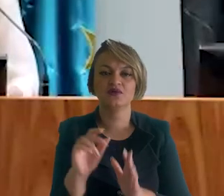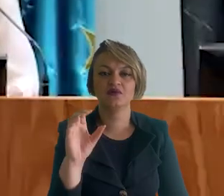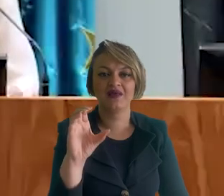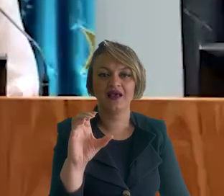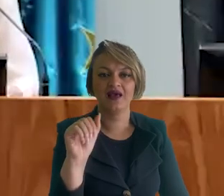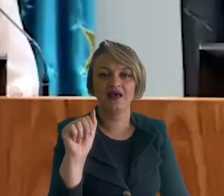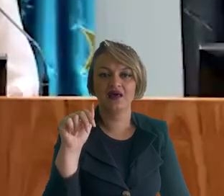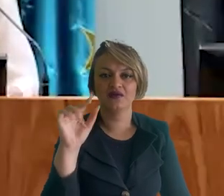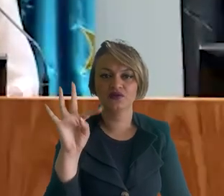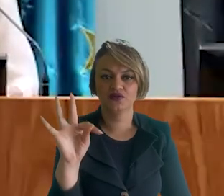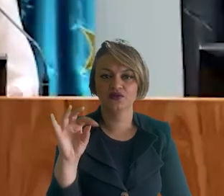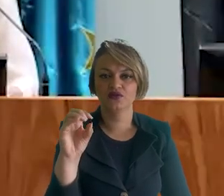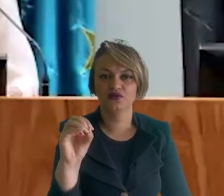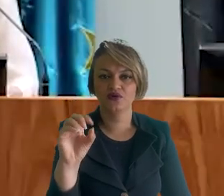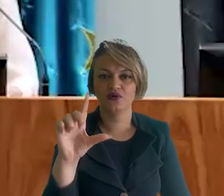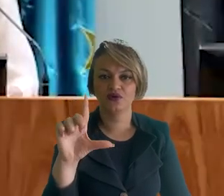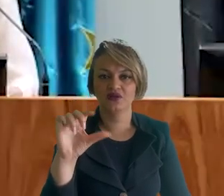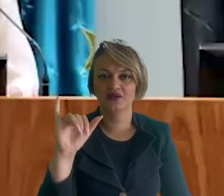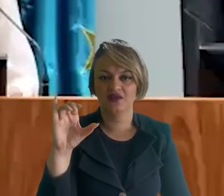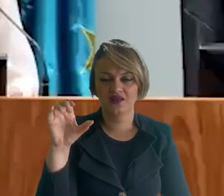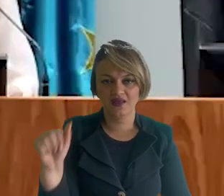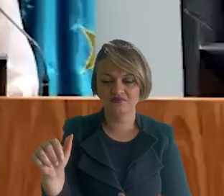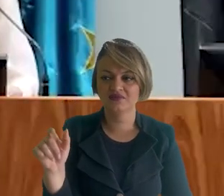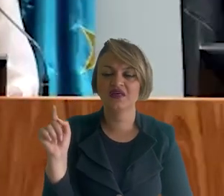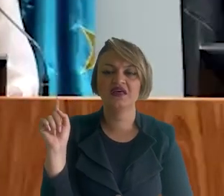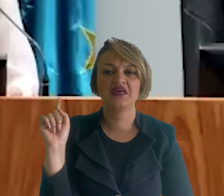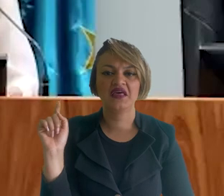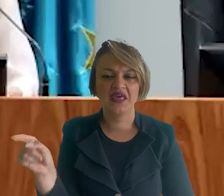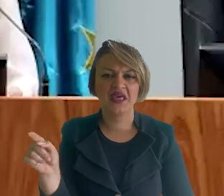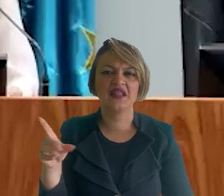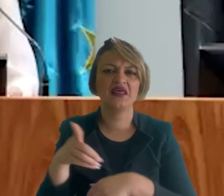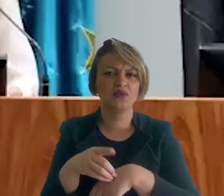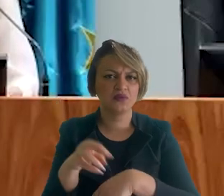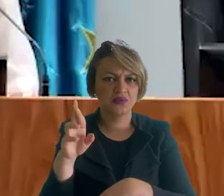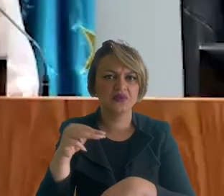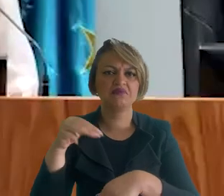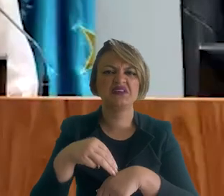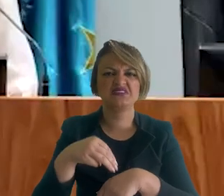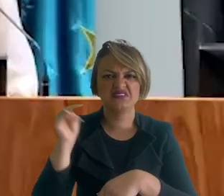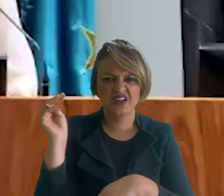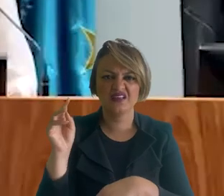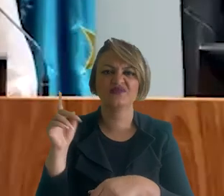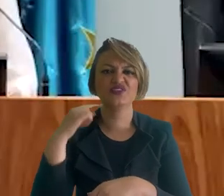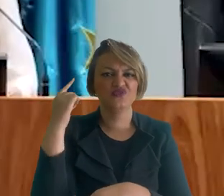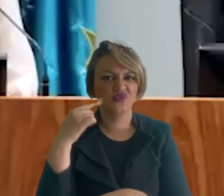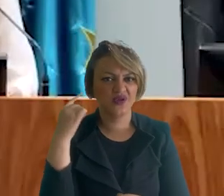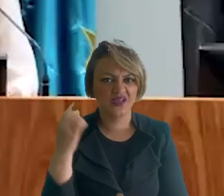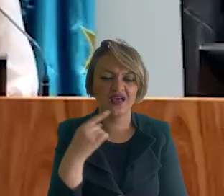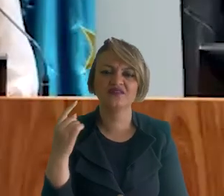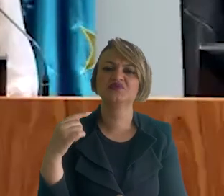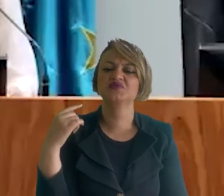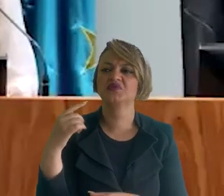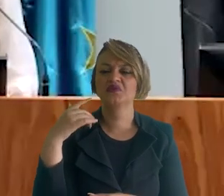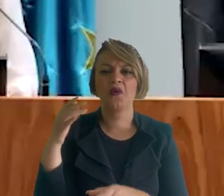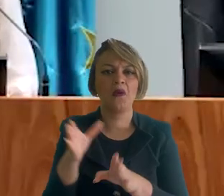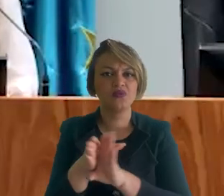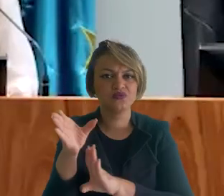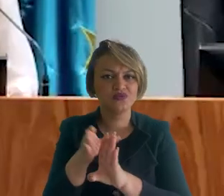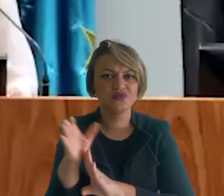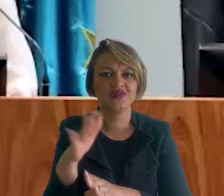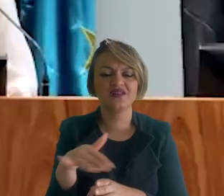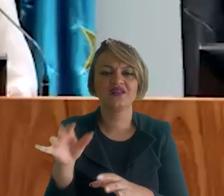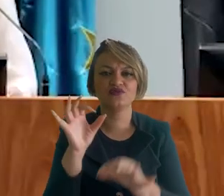instituição onde obteve os títulos de livre docente Doutora mestre é advogada parecerista consultora